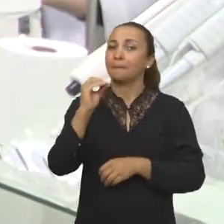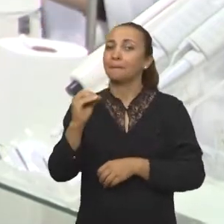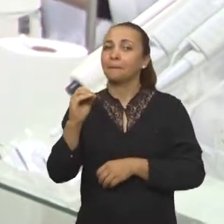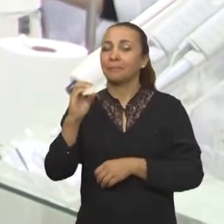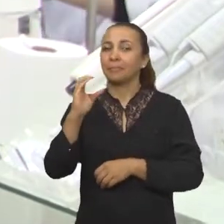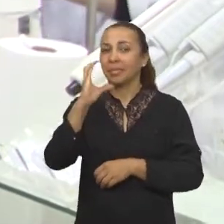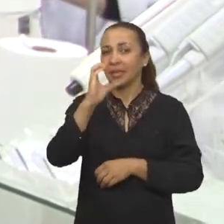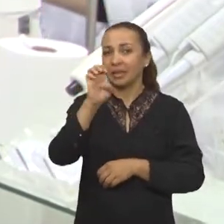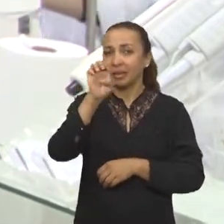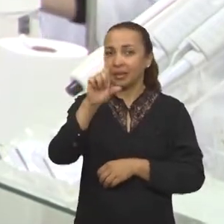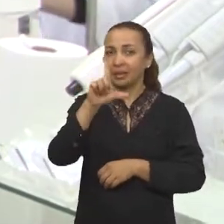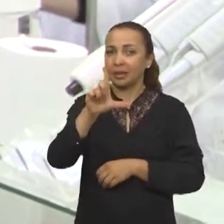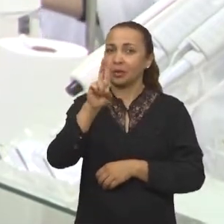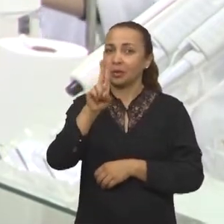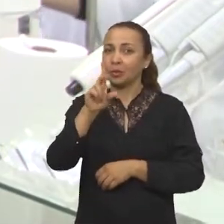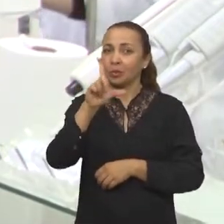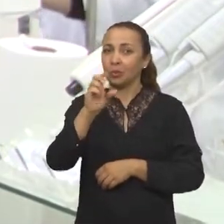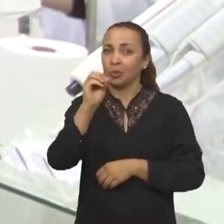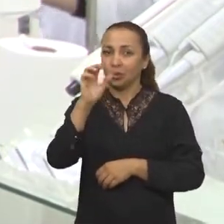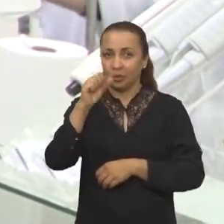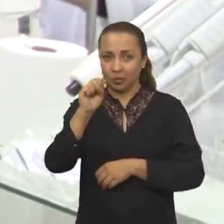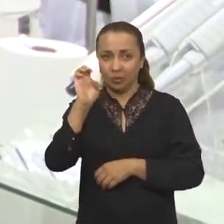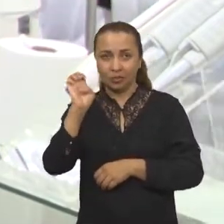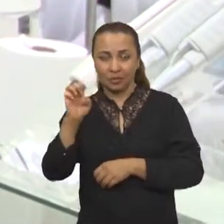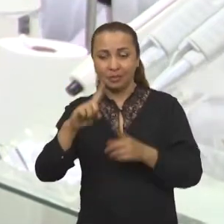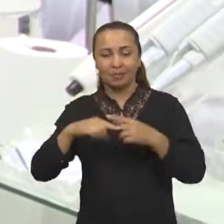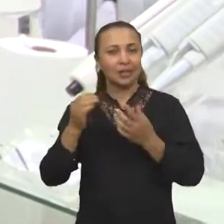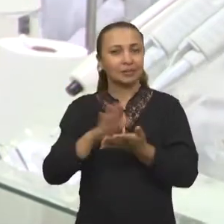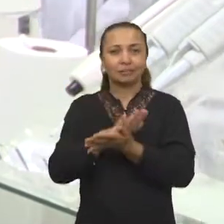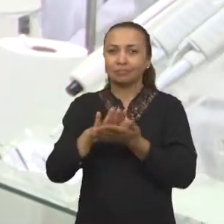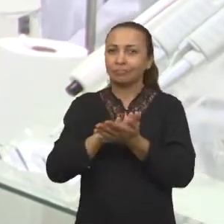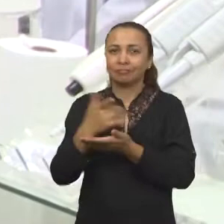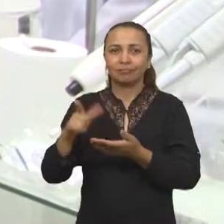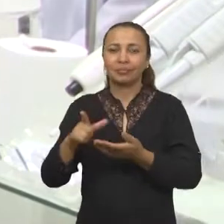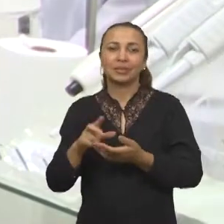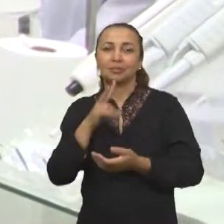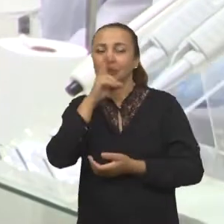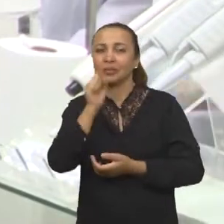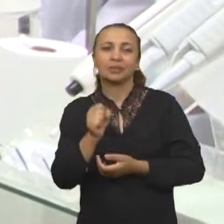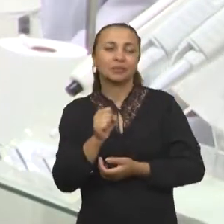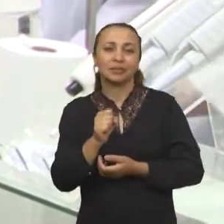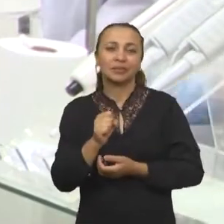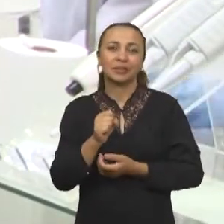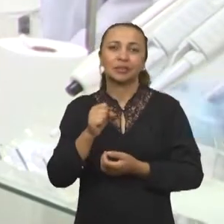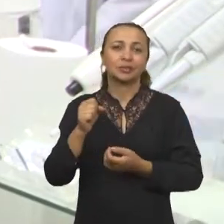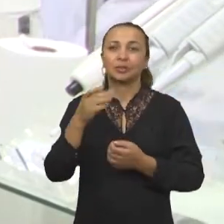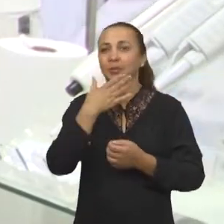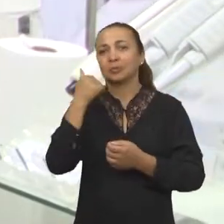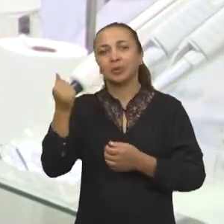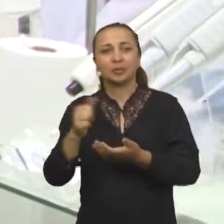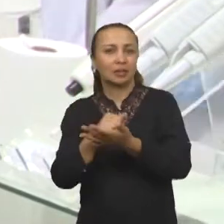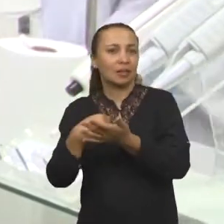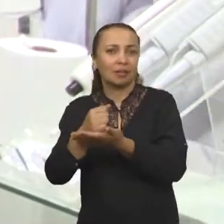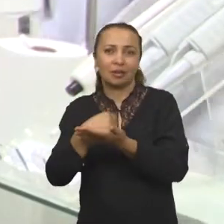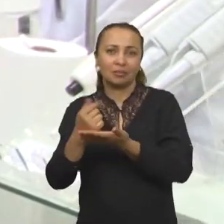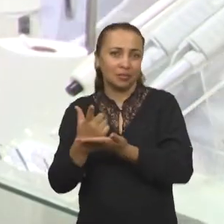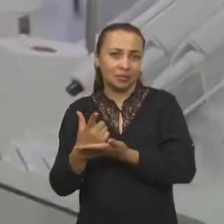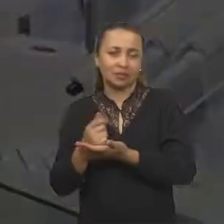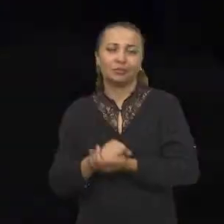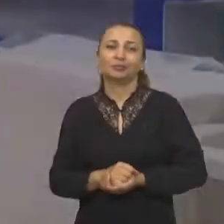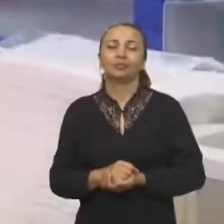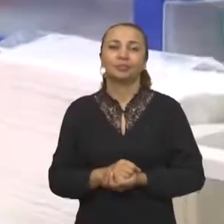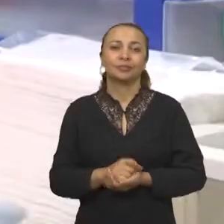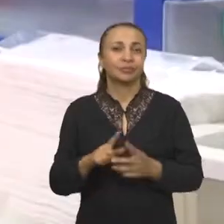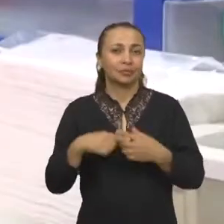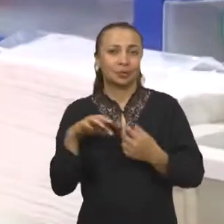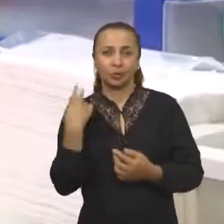biocelulose, mas nenhum deles com esse potencial ativo, ou seja, a adição de um fármaco que potencializa a